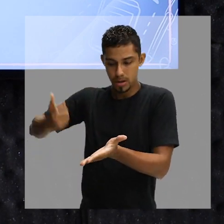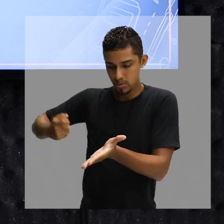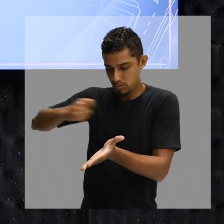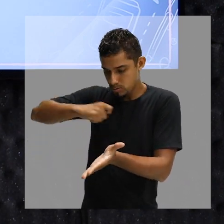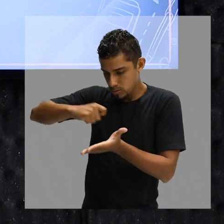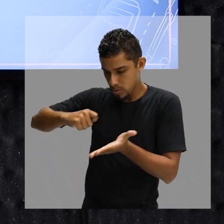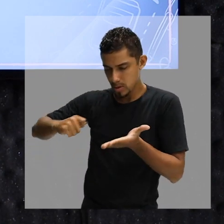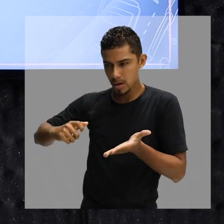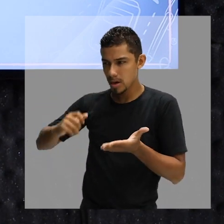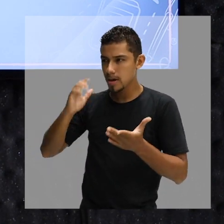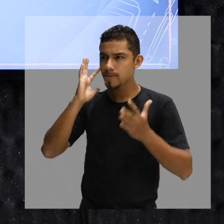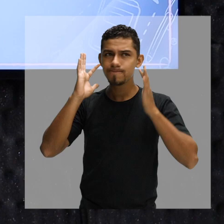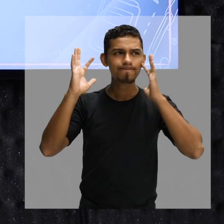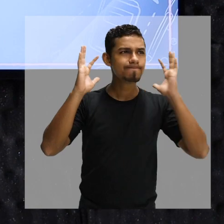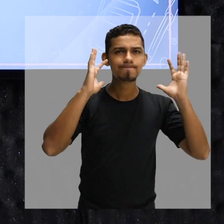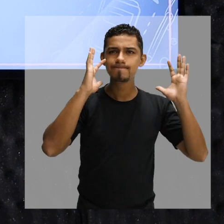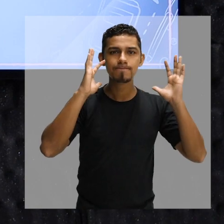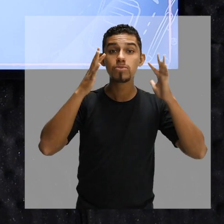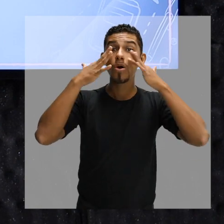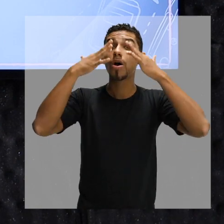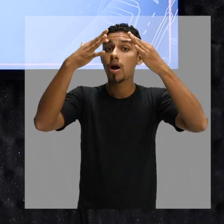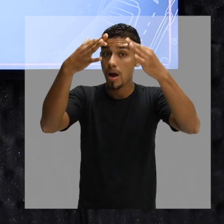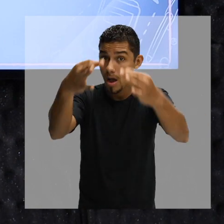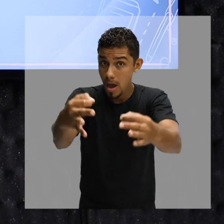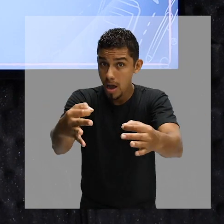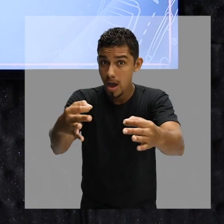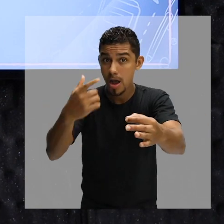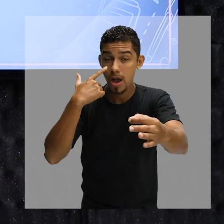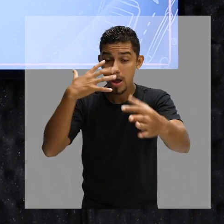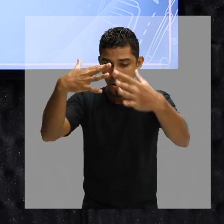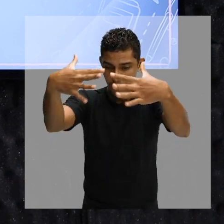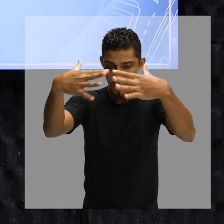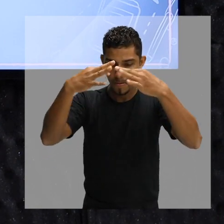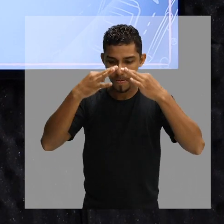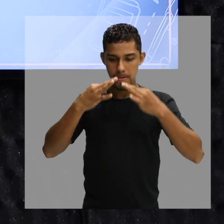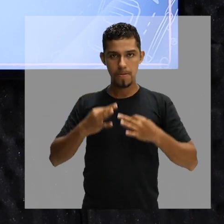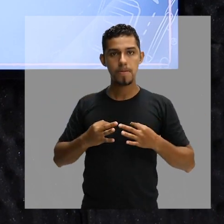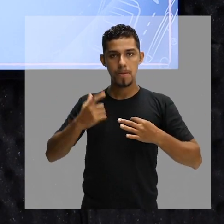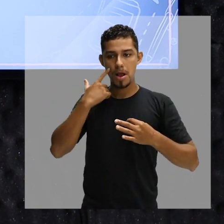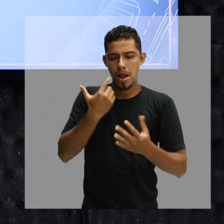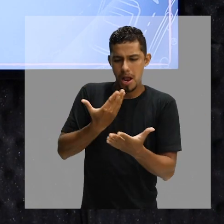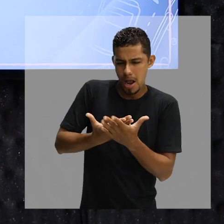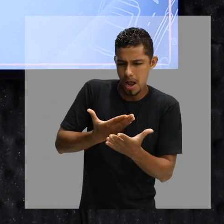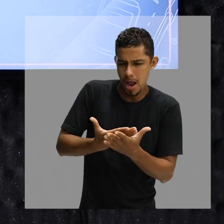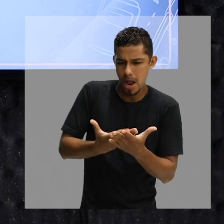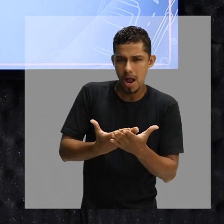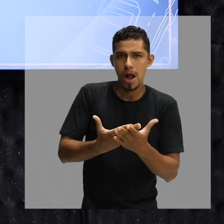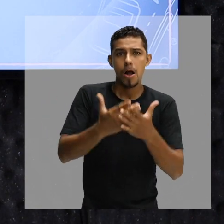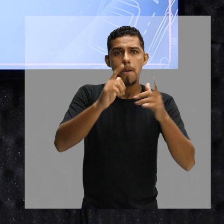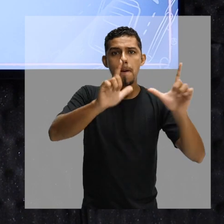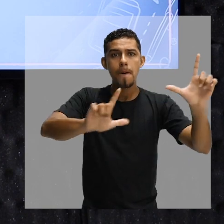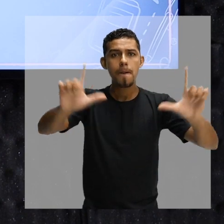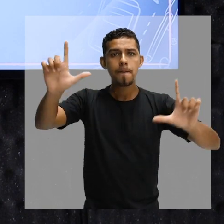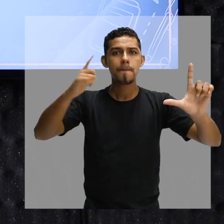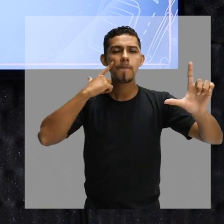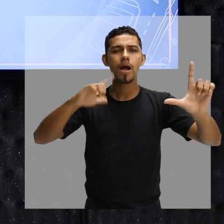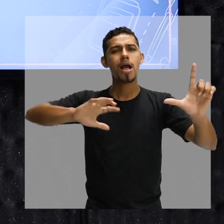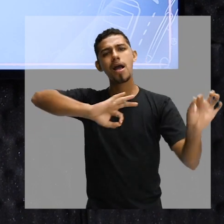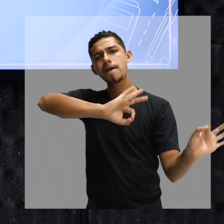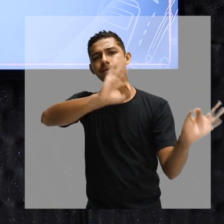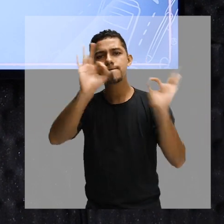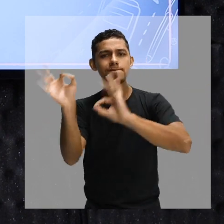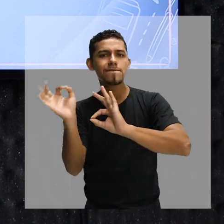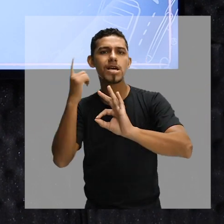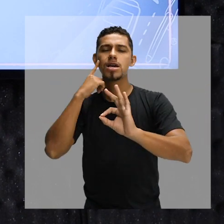para evitar dispersão. Tá? Esta modalidade de ensino, de aula, esse recurso que nós temos hoje através do